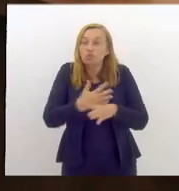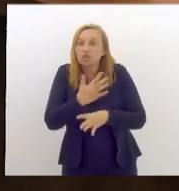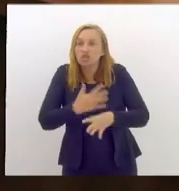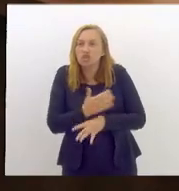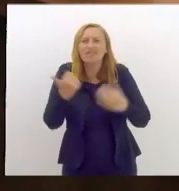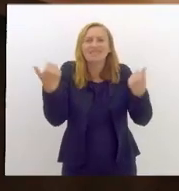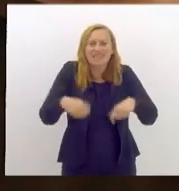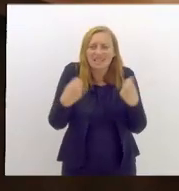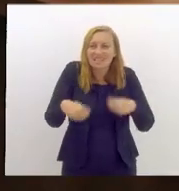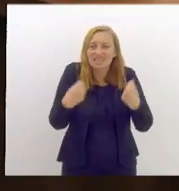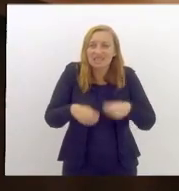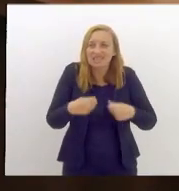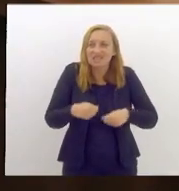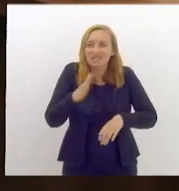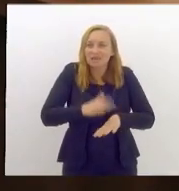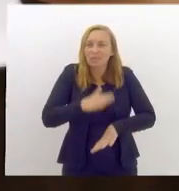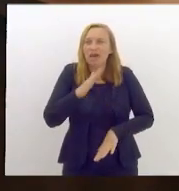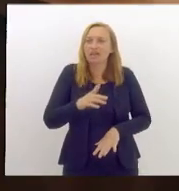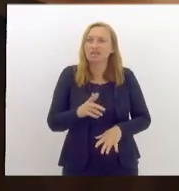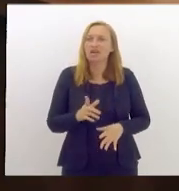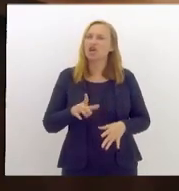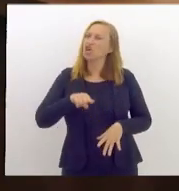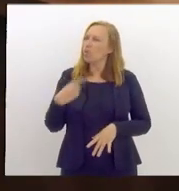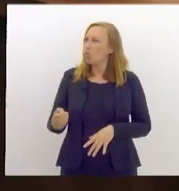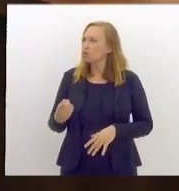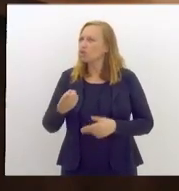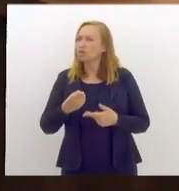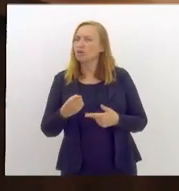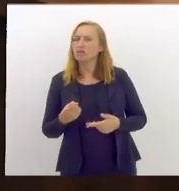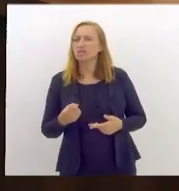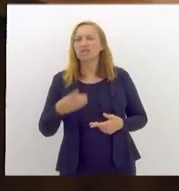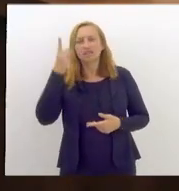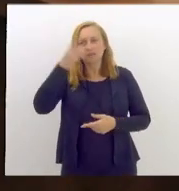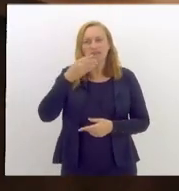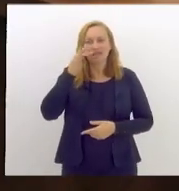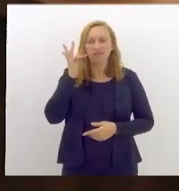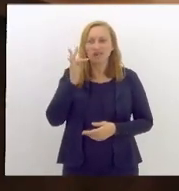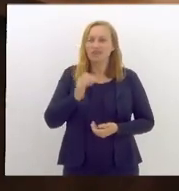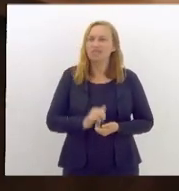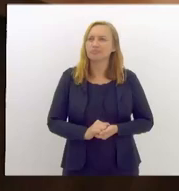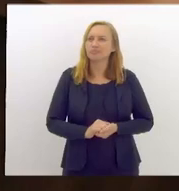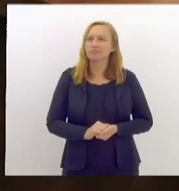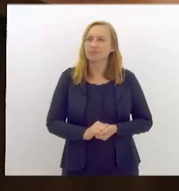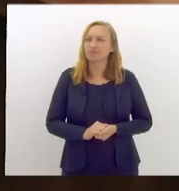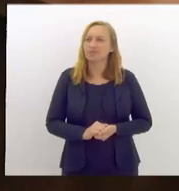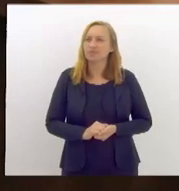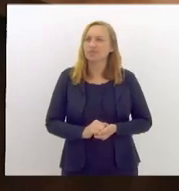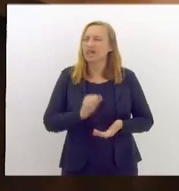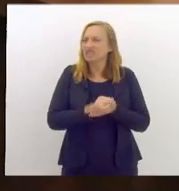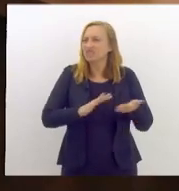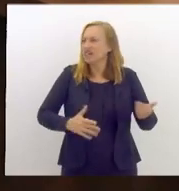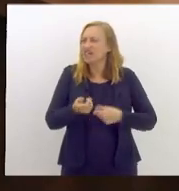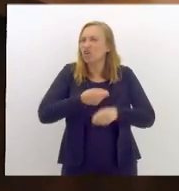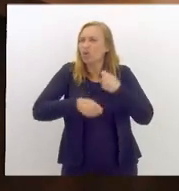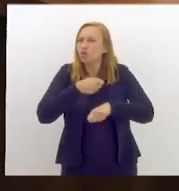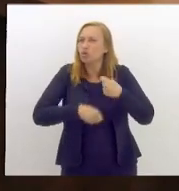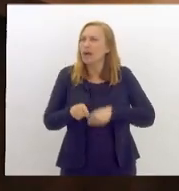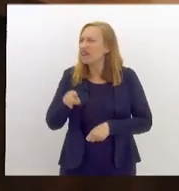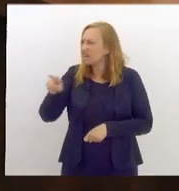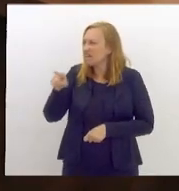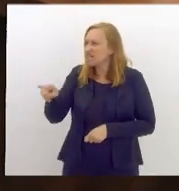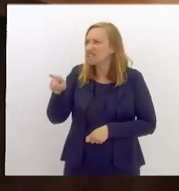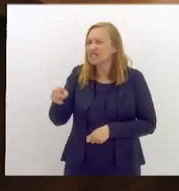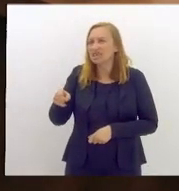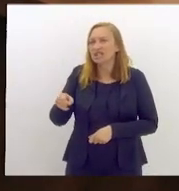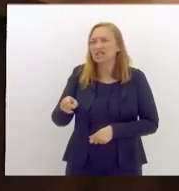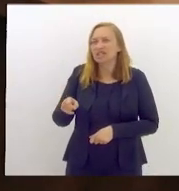necessita de mais e outra coisa tá dizendo aqui que é porque é para fazer atividade econômica aquilo dali